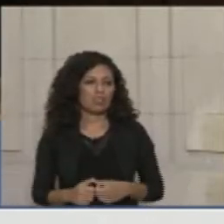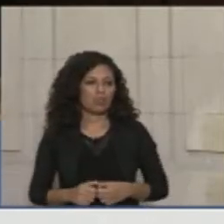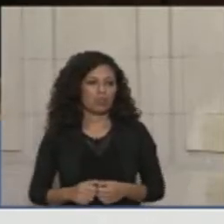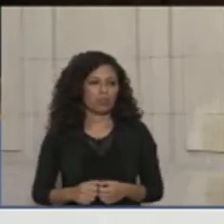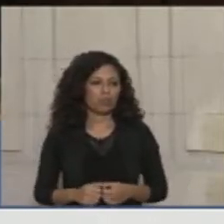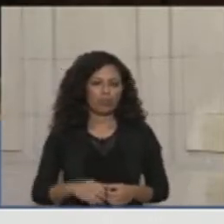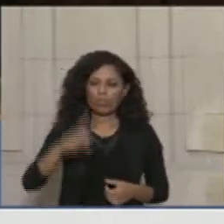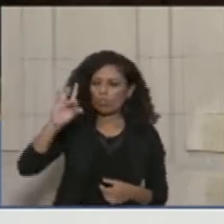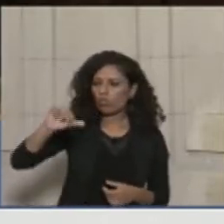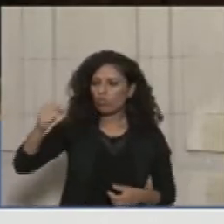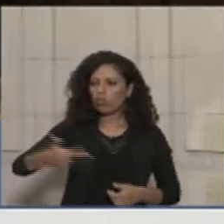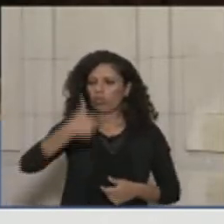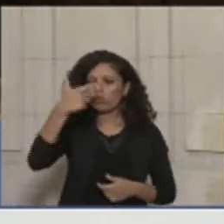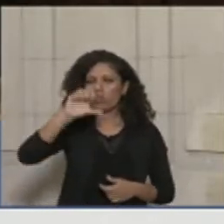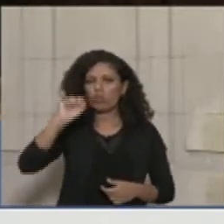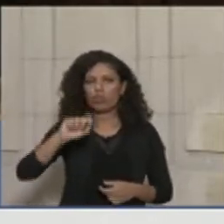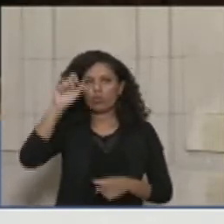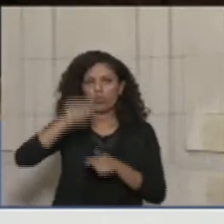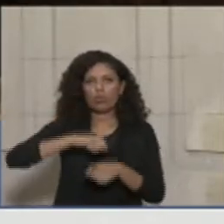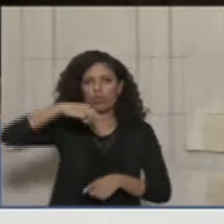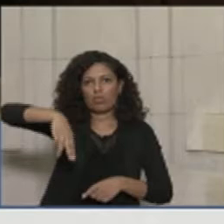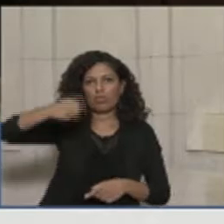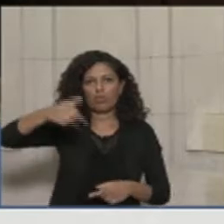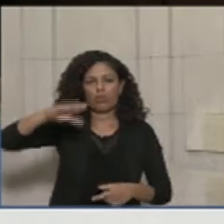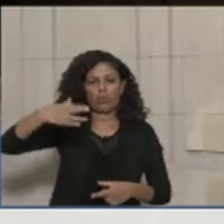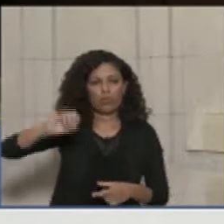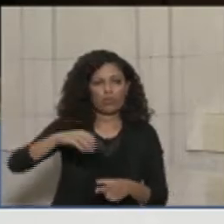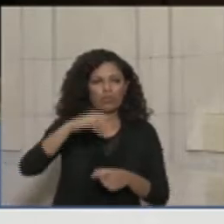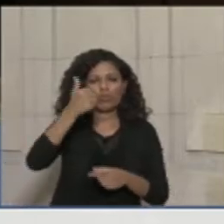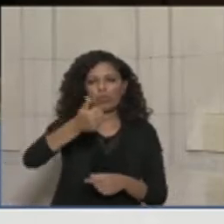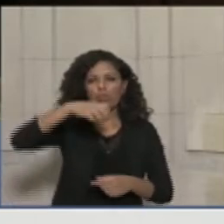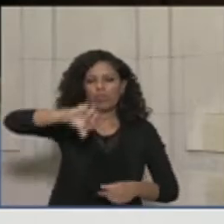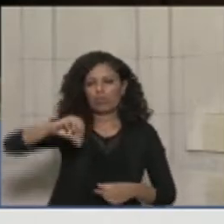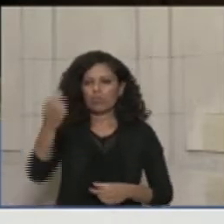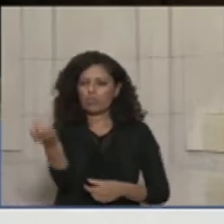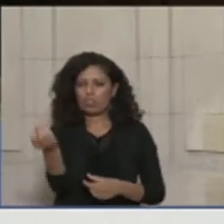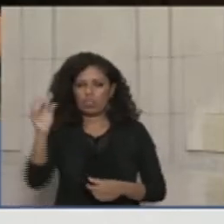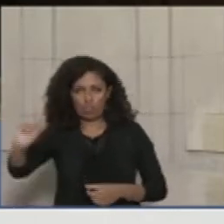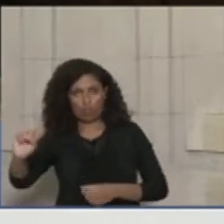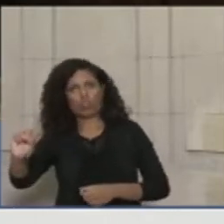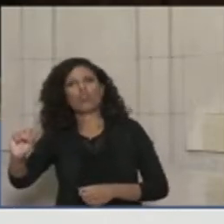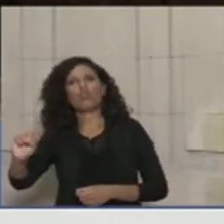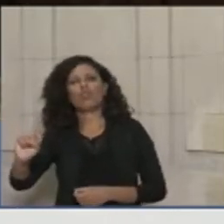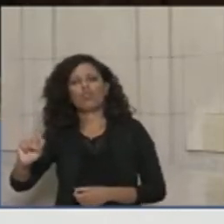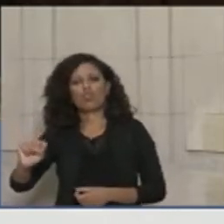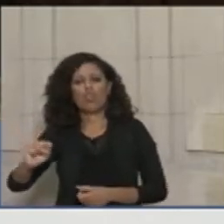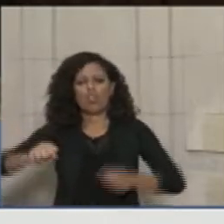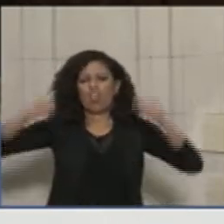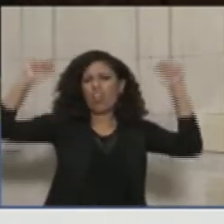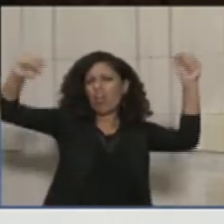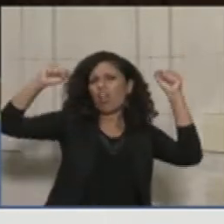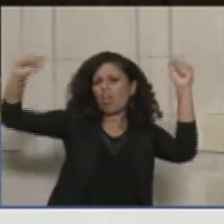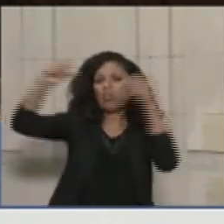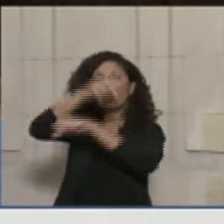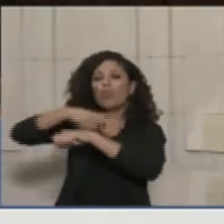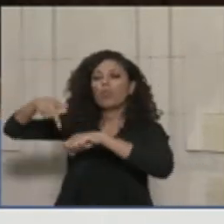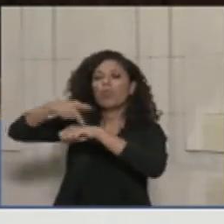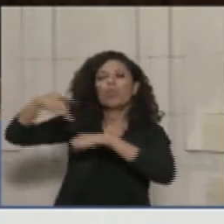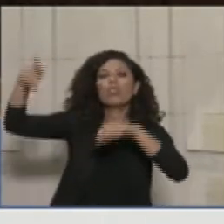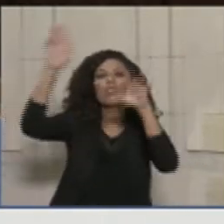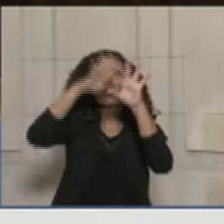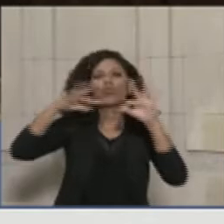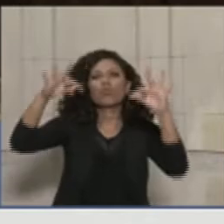Aquela data do 28 de março de 68 foi marcada com muito protesto, não só aqui no Rio, mas no Brasil